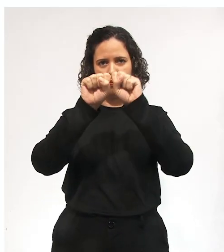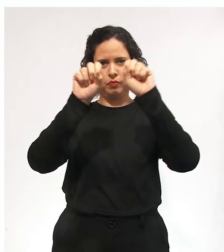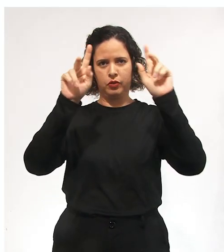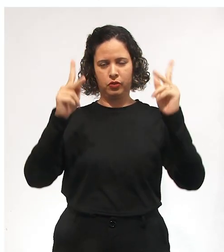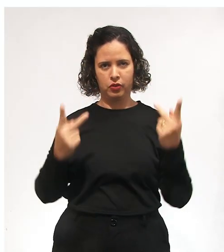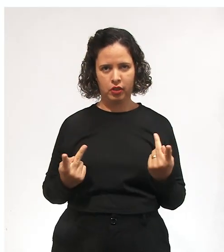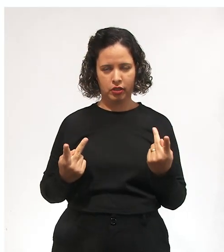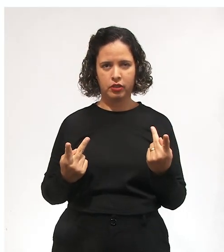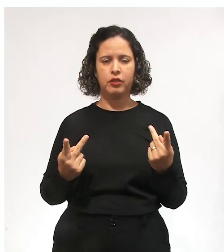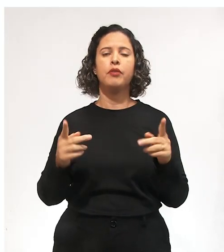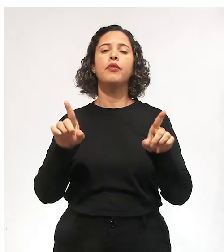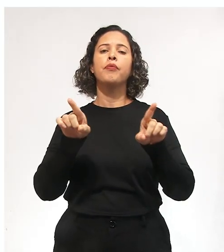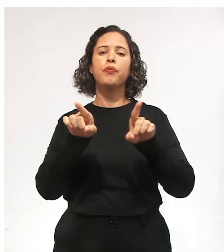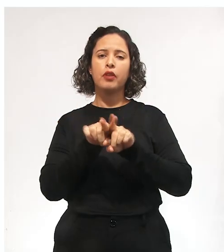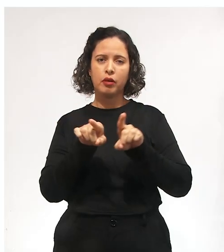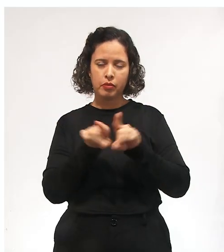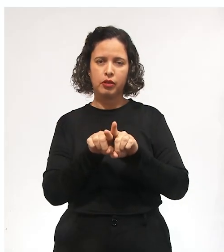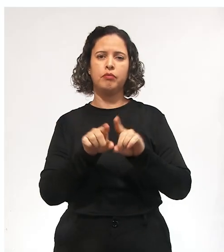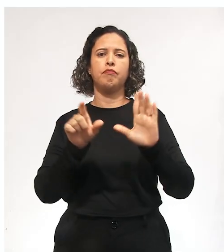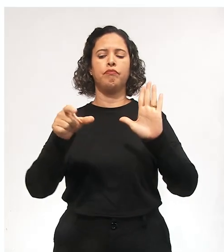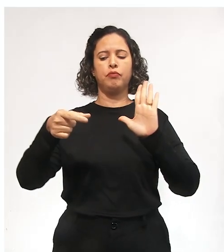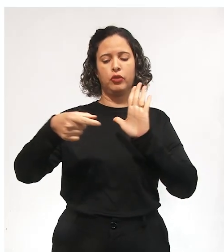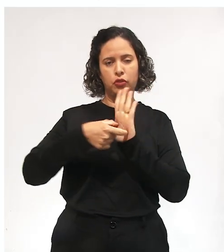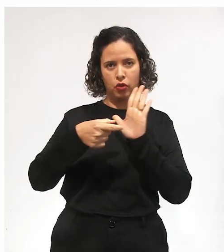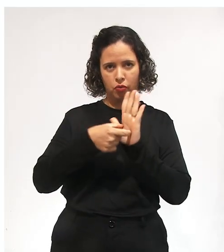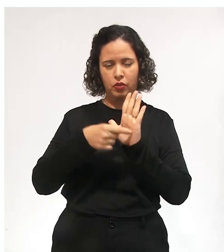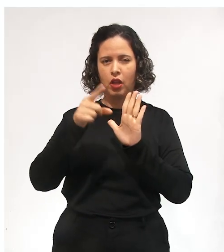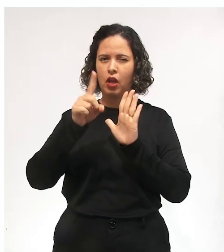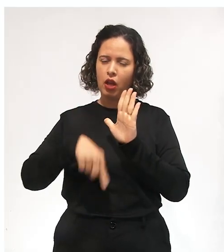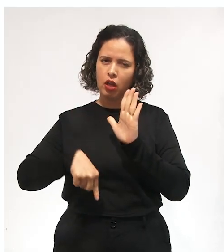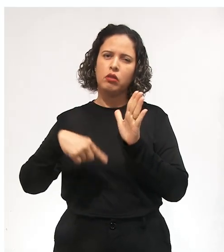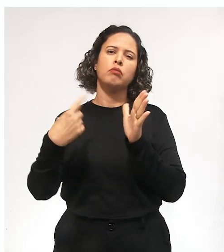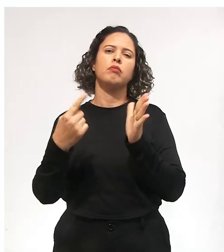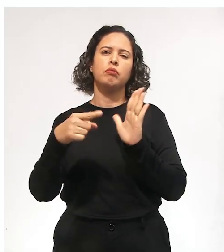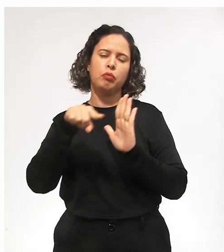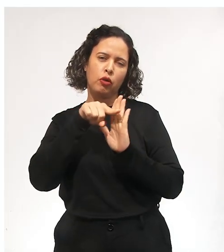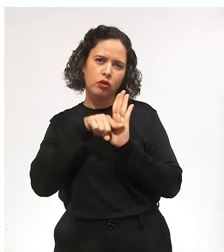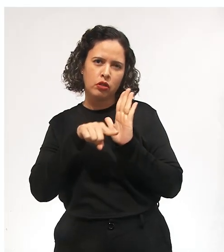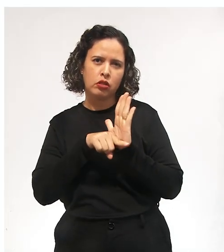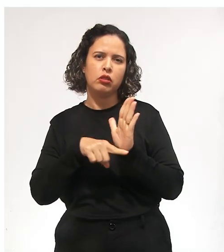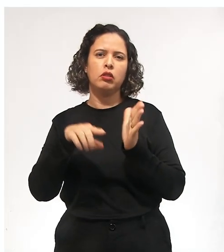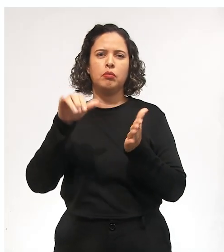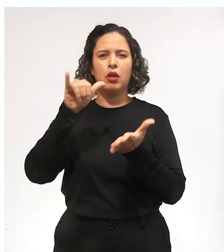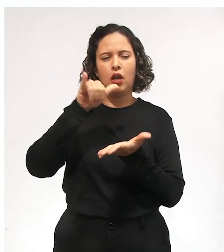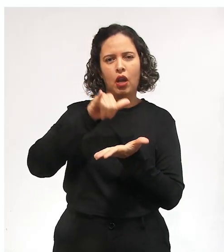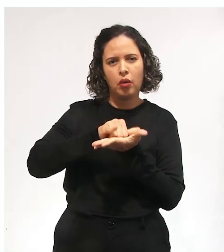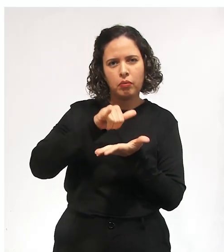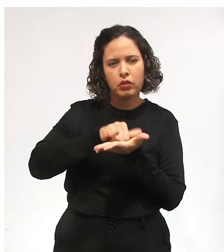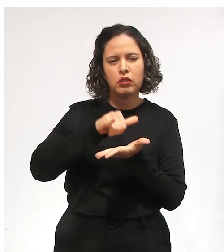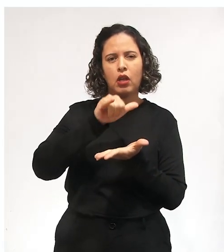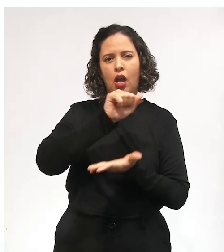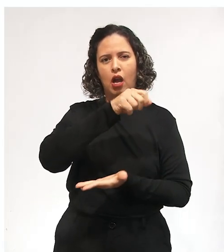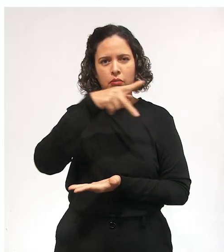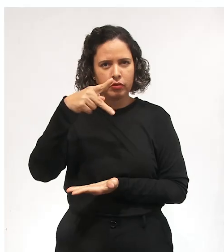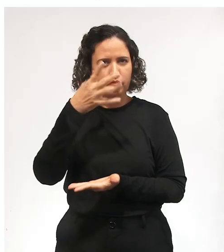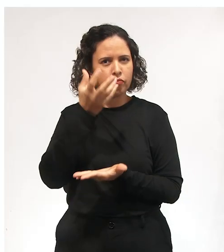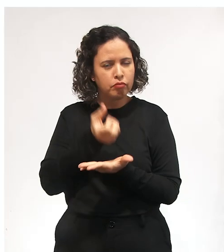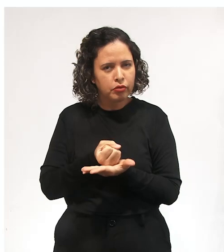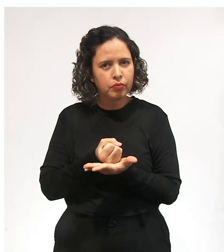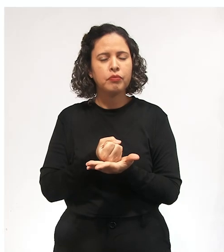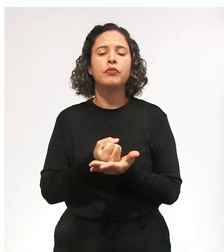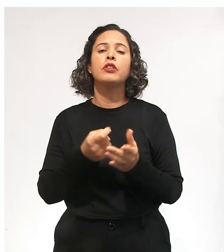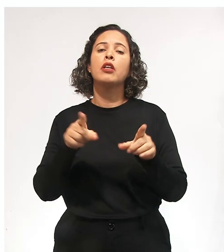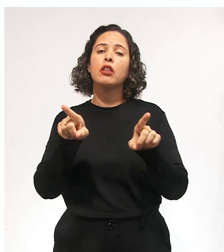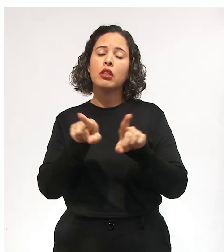No software, que são os programas e aplicativos que fazem a parte física funcionar. E